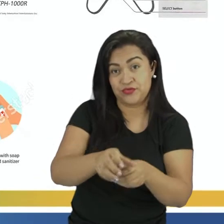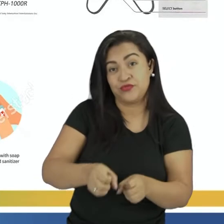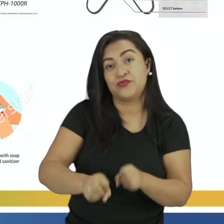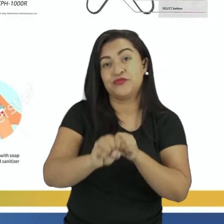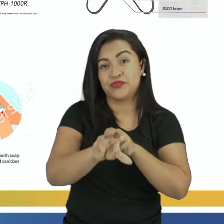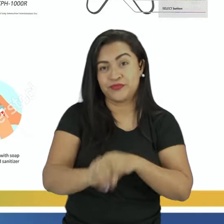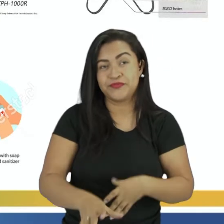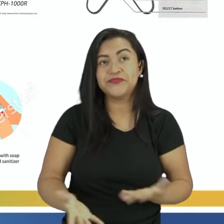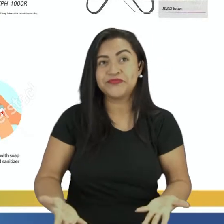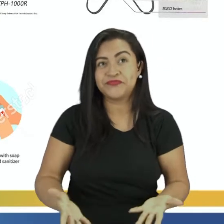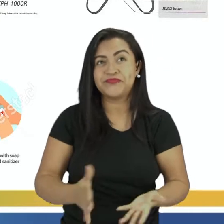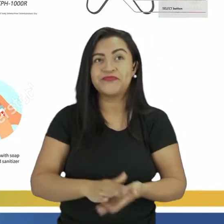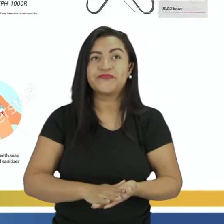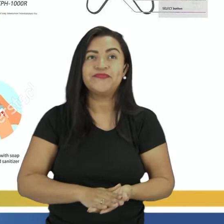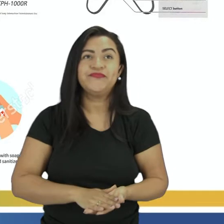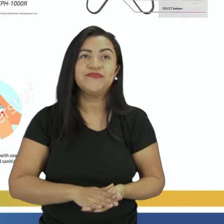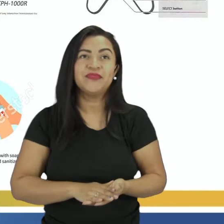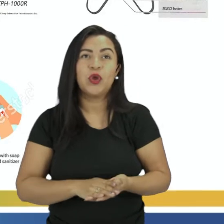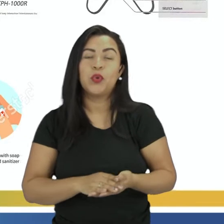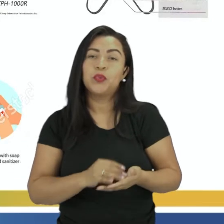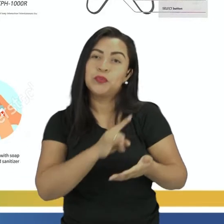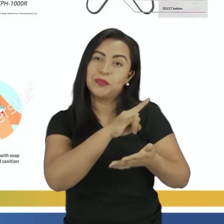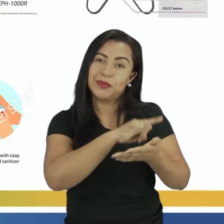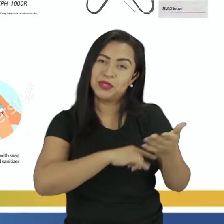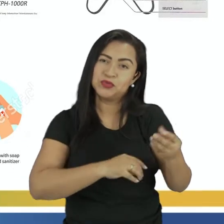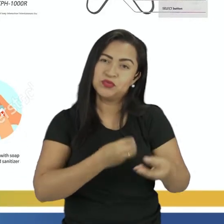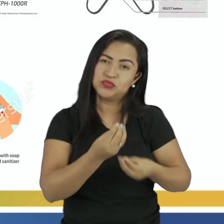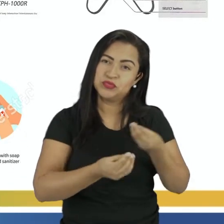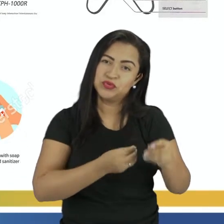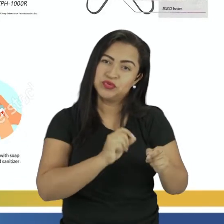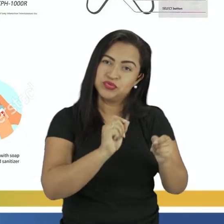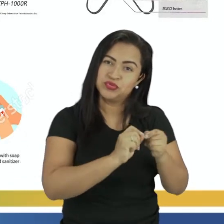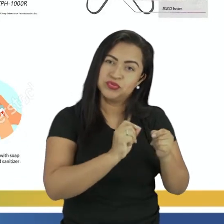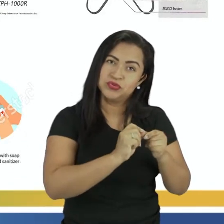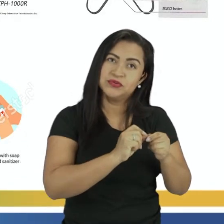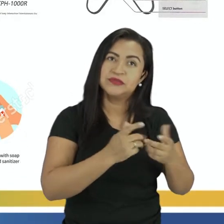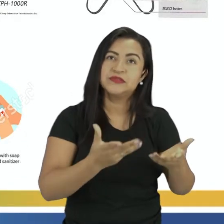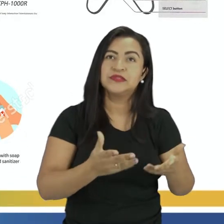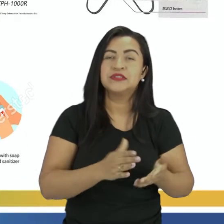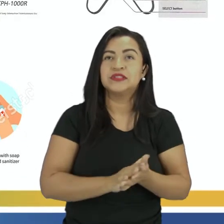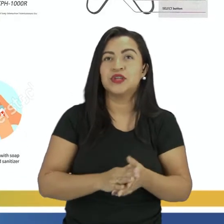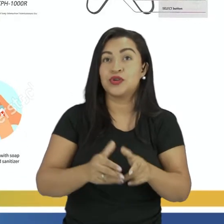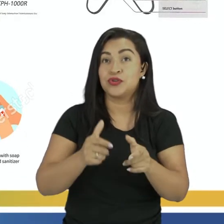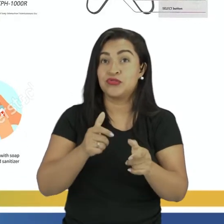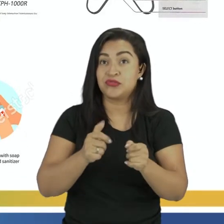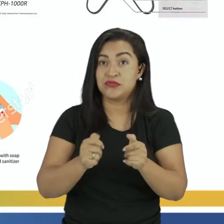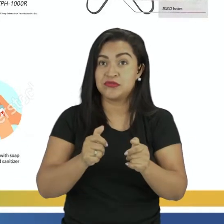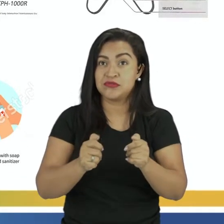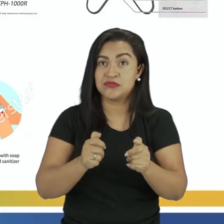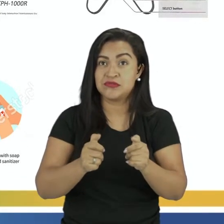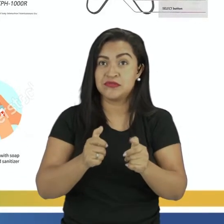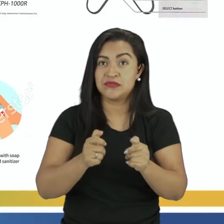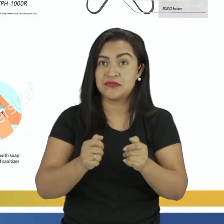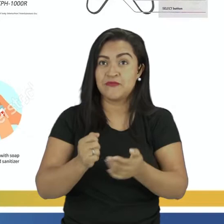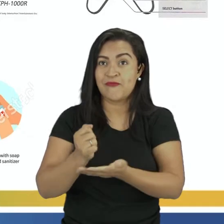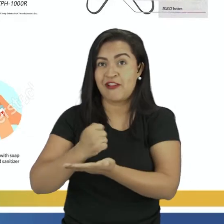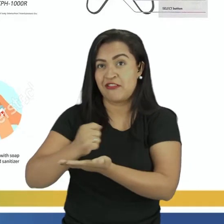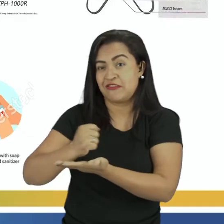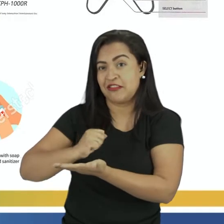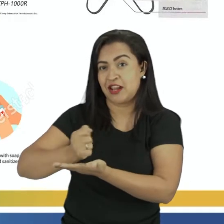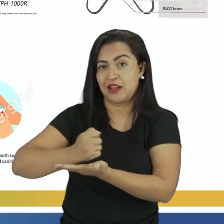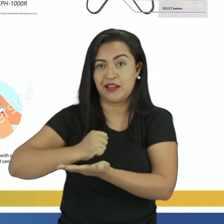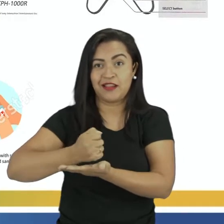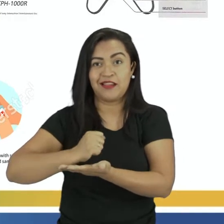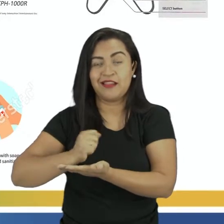de instrução, né? Como a gente pode ver aqui, nós temos um manual de instrução ali de um PlayStation, que ele vai indicando onde está cada coisa,